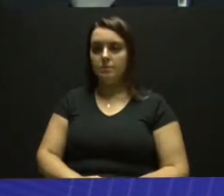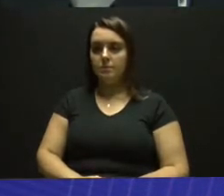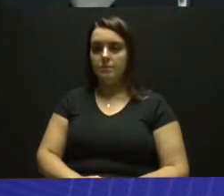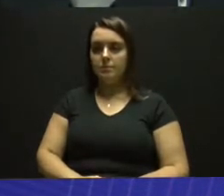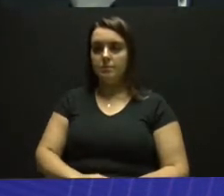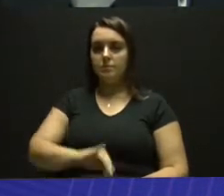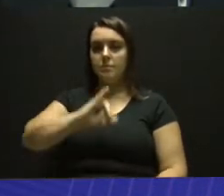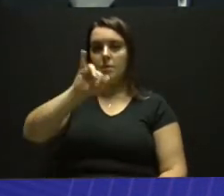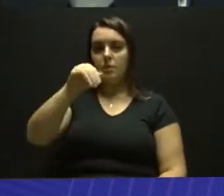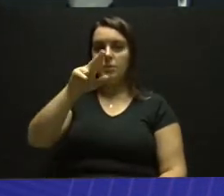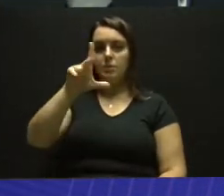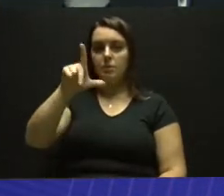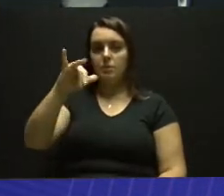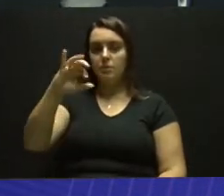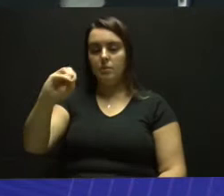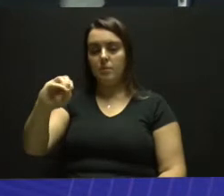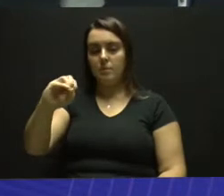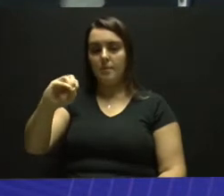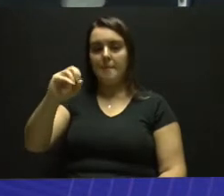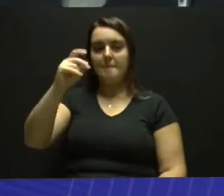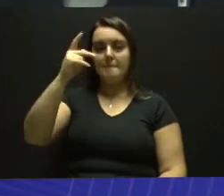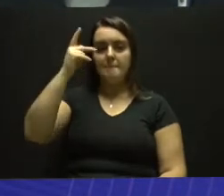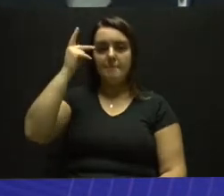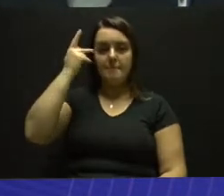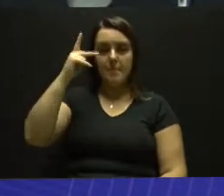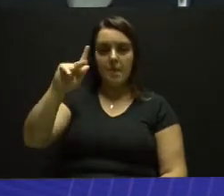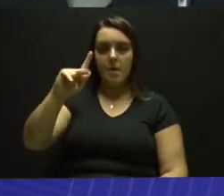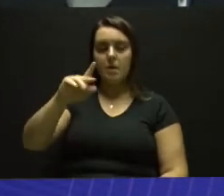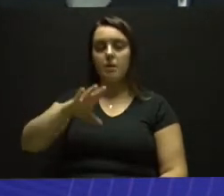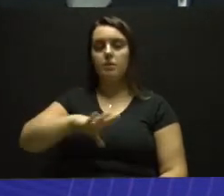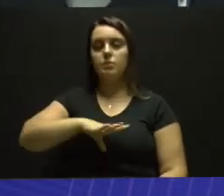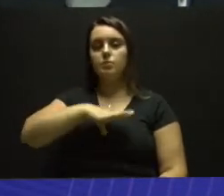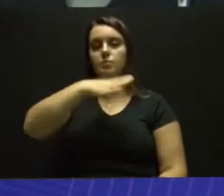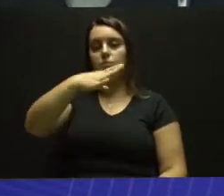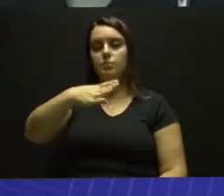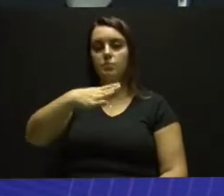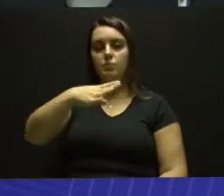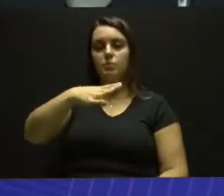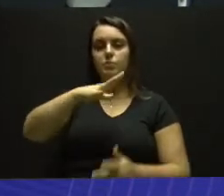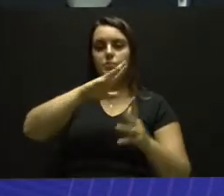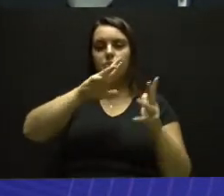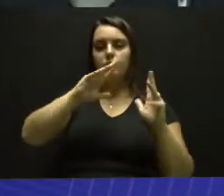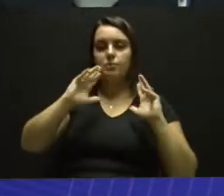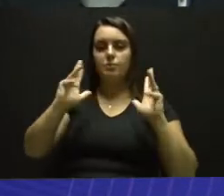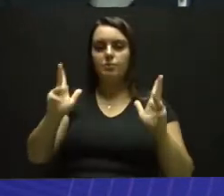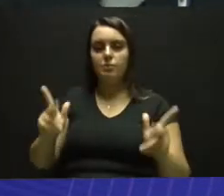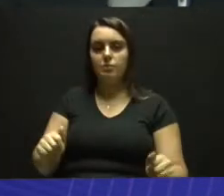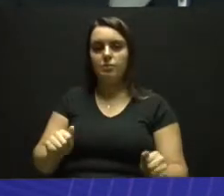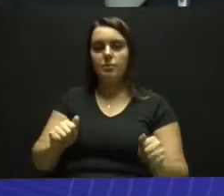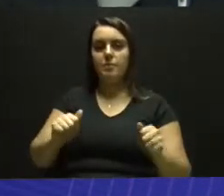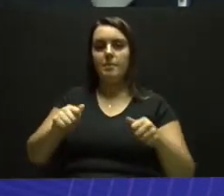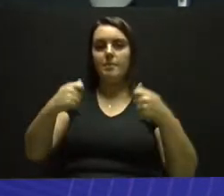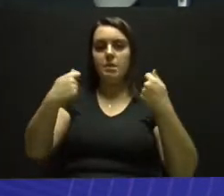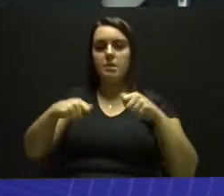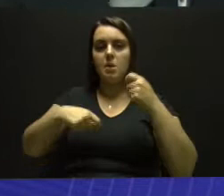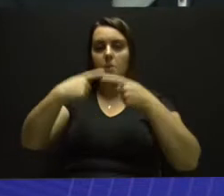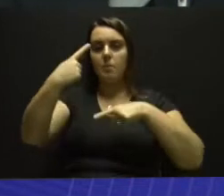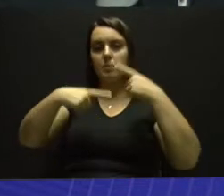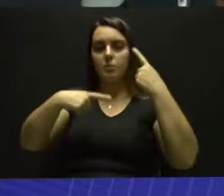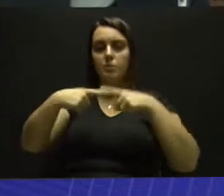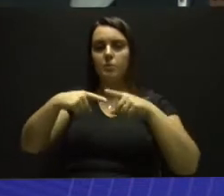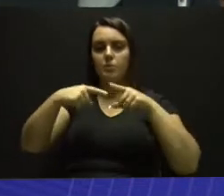túlio conta que para superar o preconceito racial numa sociedade é necessário implantar as políticas públicas de igualdade racial